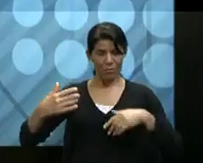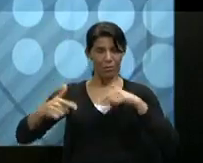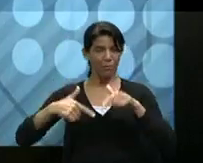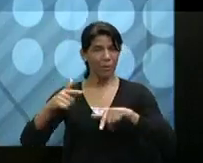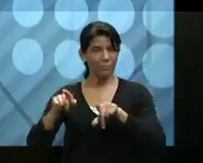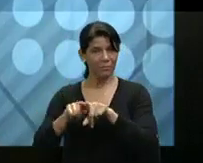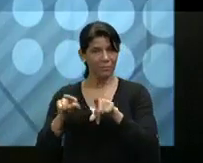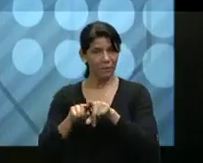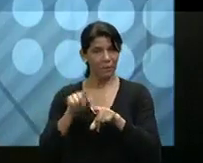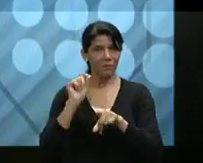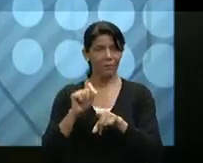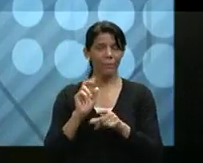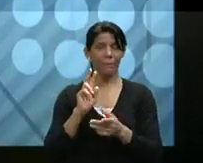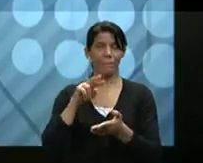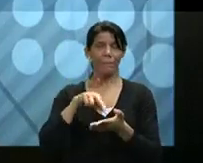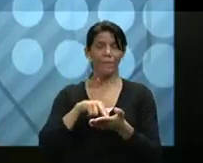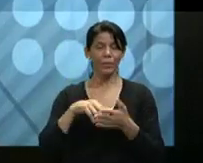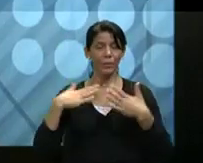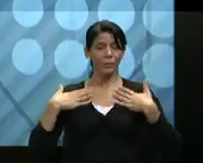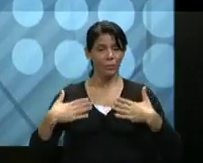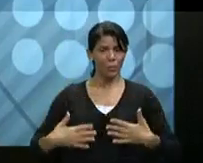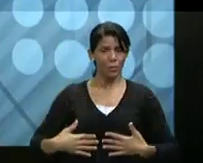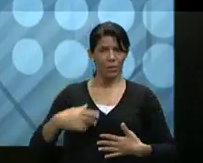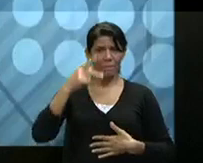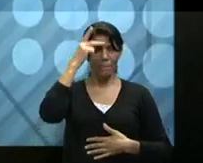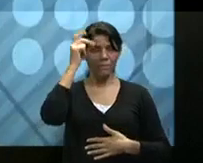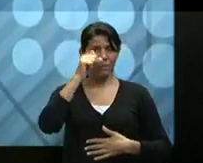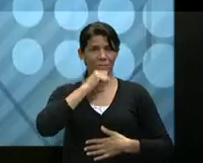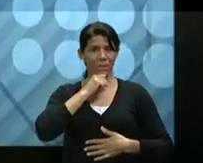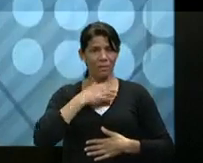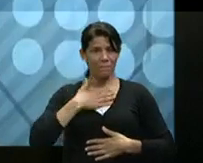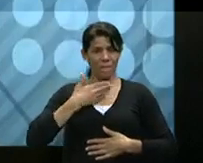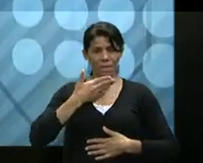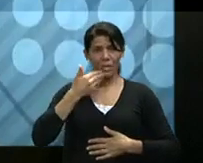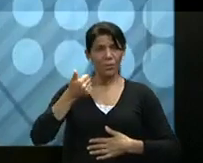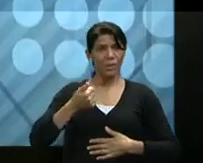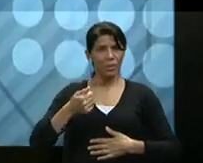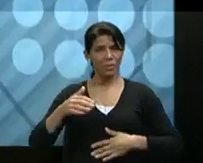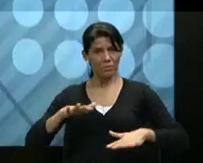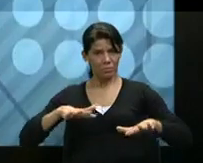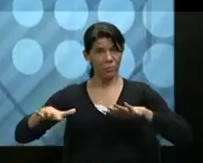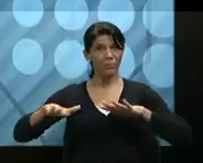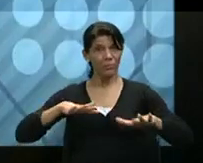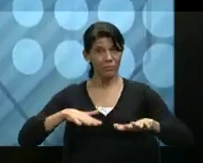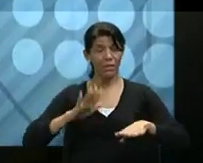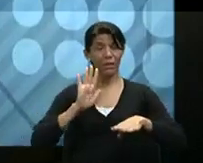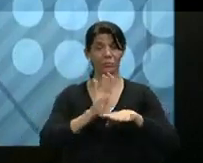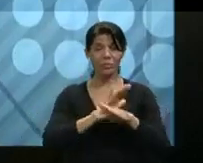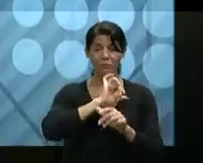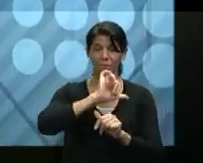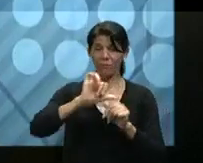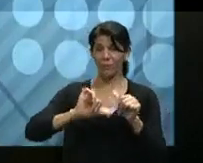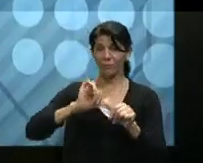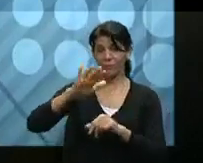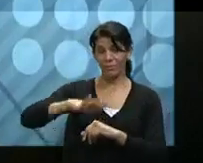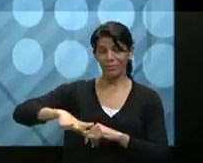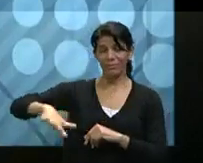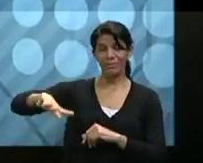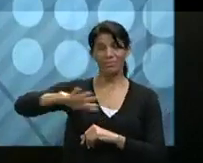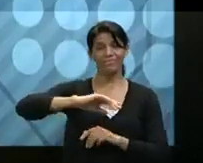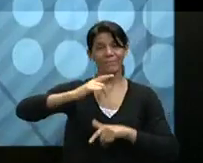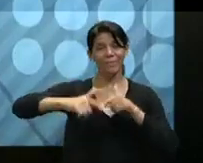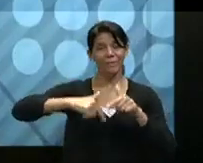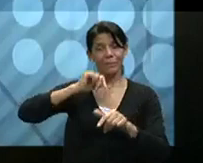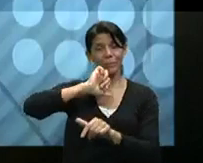também com a parte motora de idosos, melhorando as suas reações, ela vai mudar esse cenário, ela vai